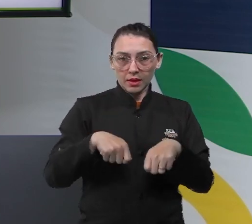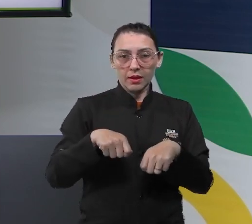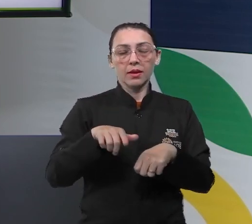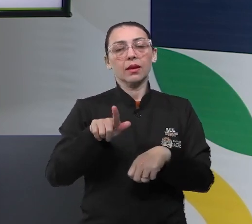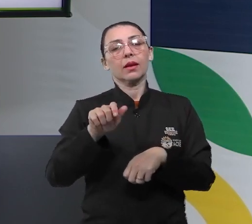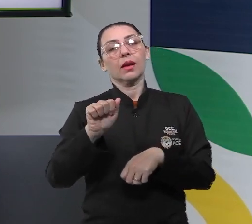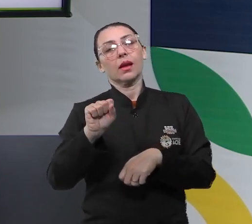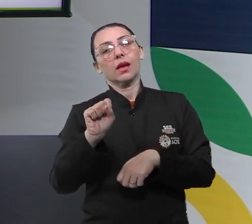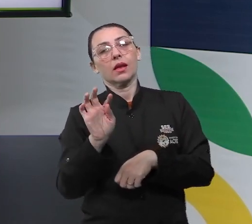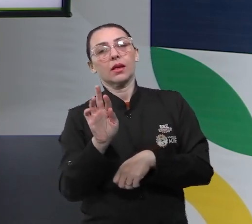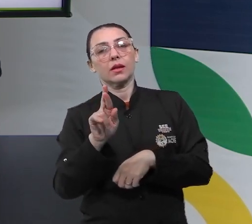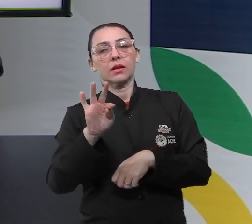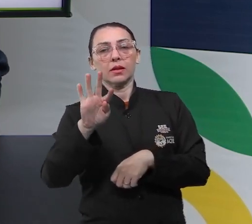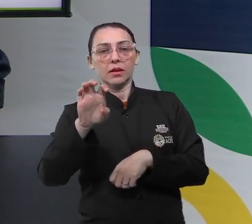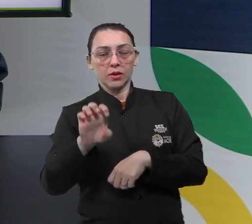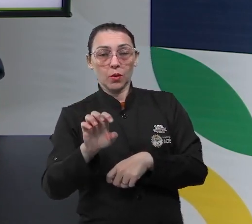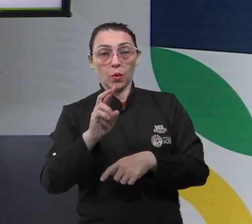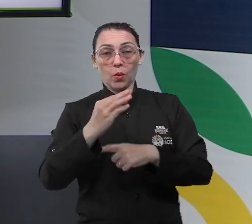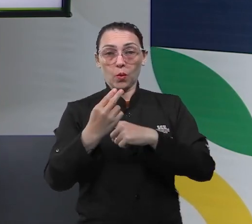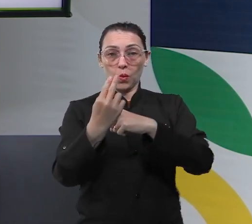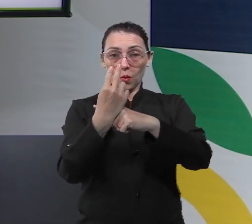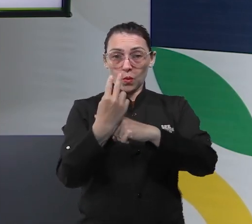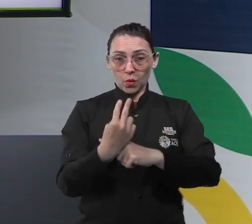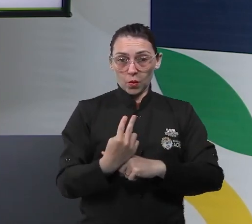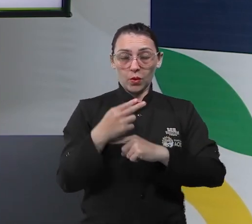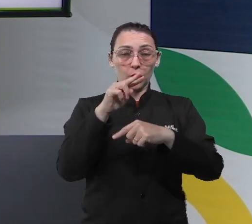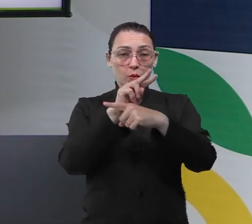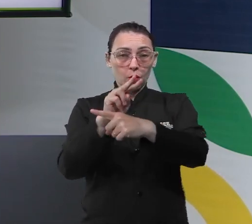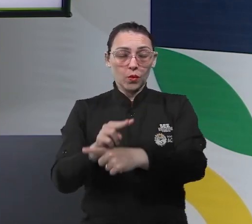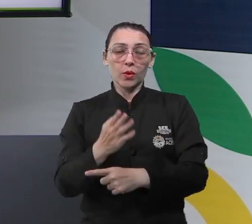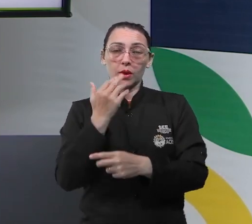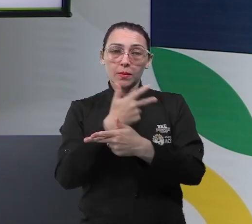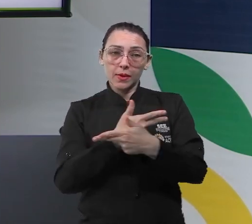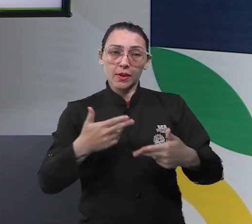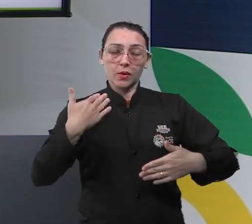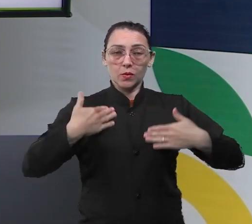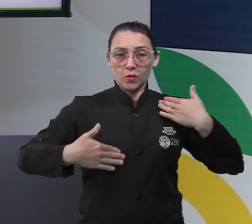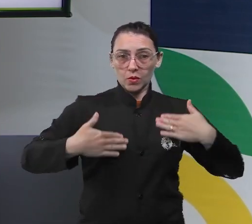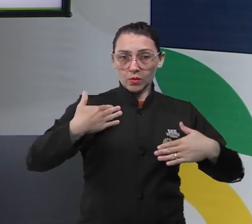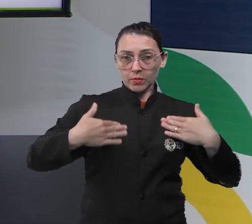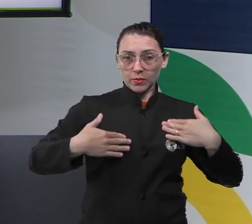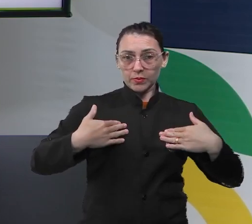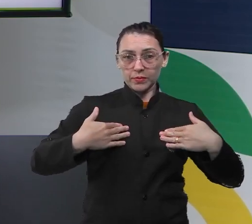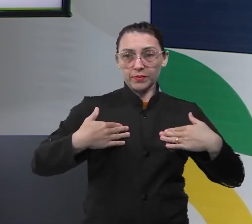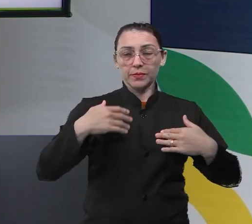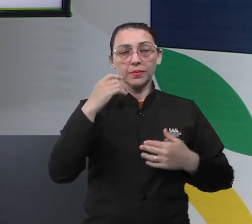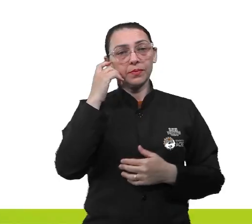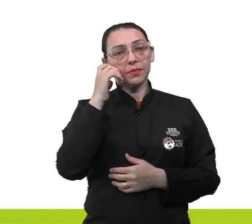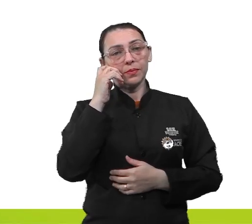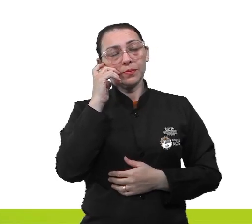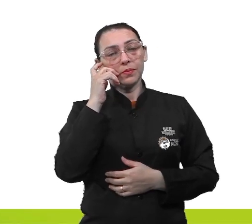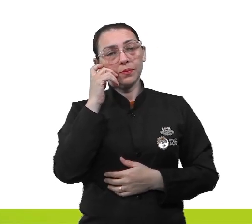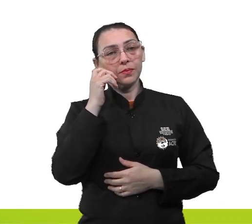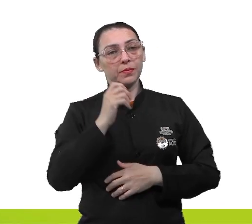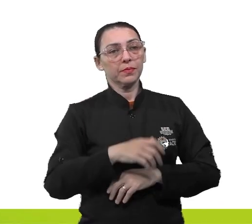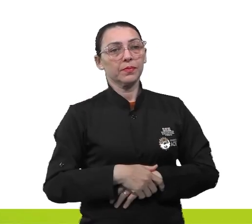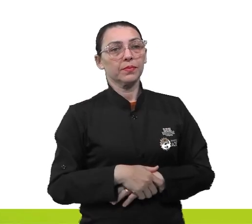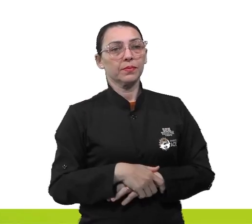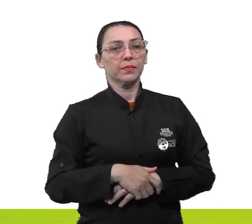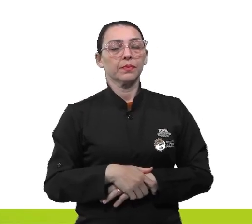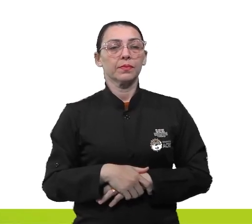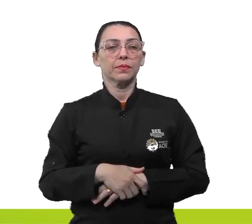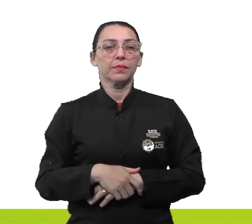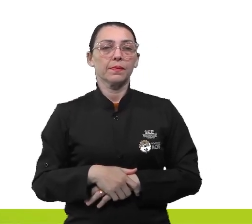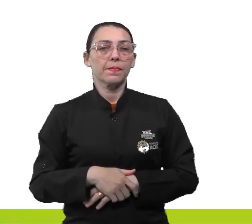gastrite, tá ok? Então, cuide aí da sua alimentação, do seu corpo, que não tem isso. Vamos lá para o próximo sistema, esse aqui